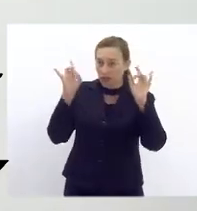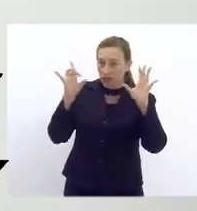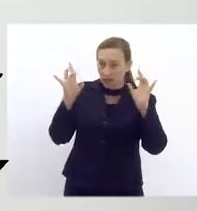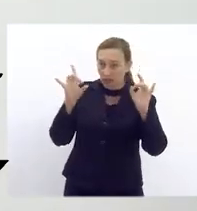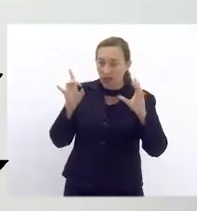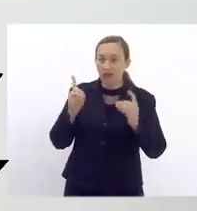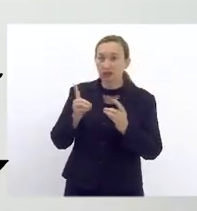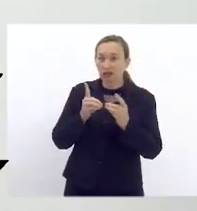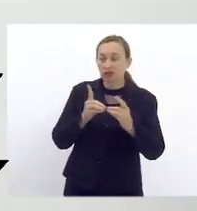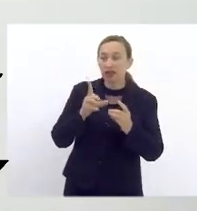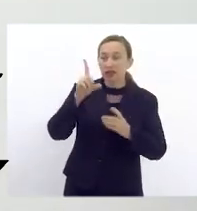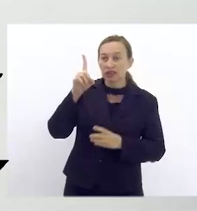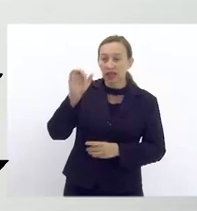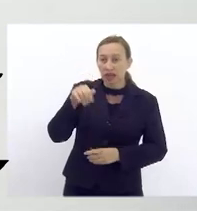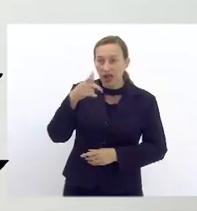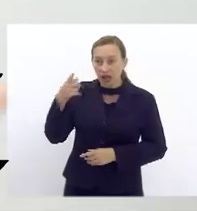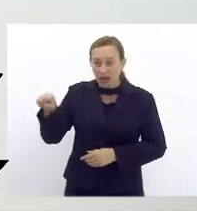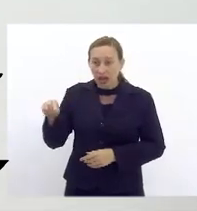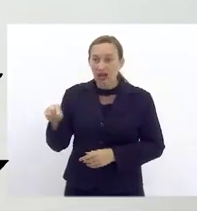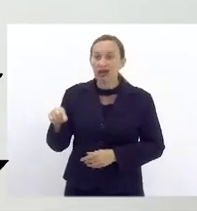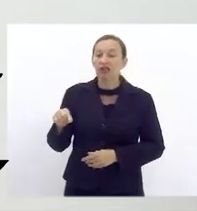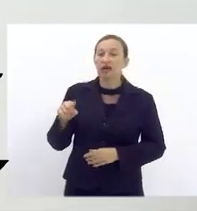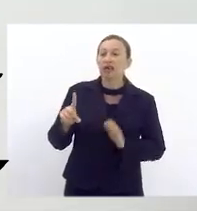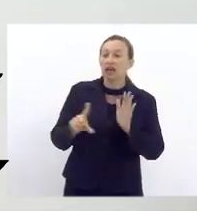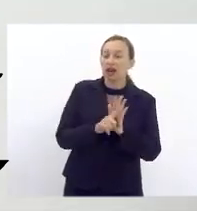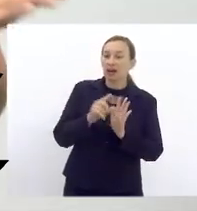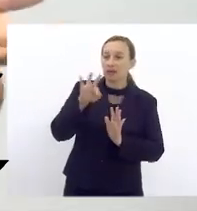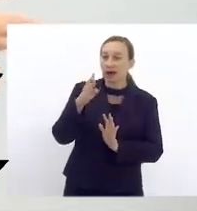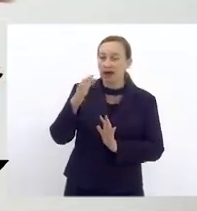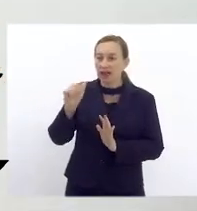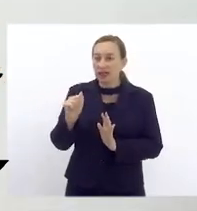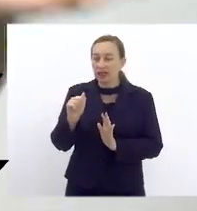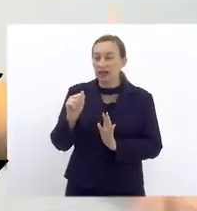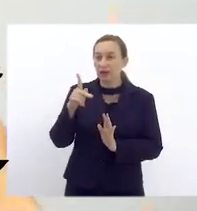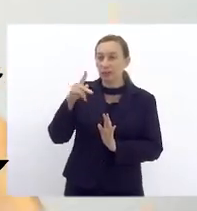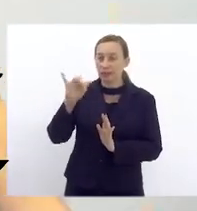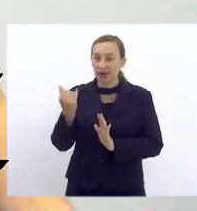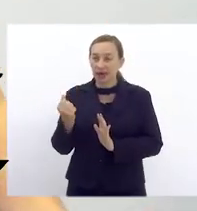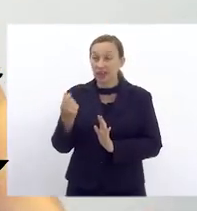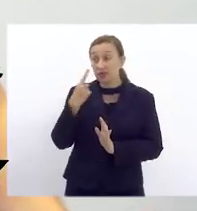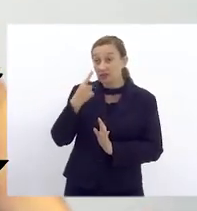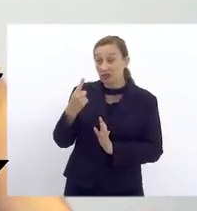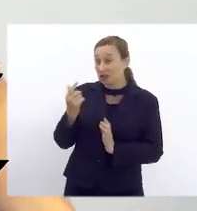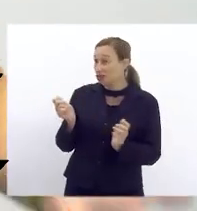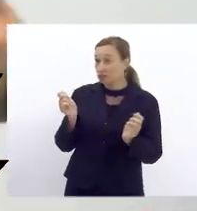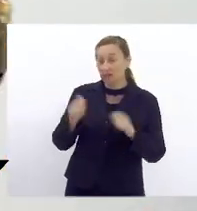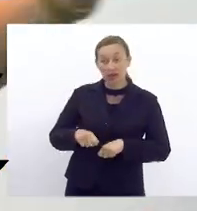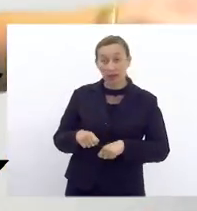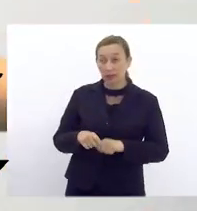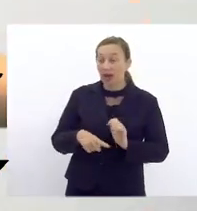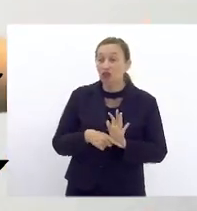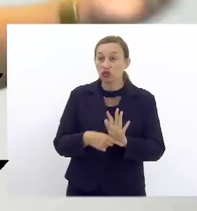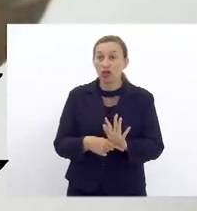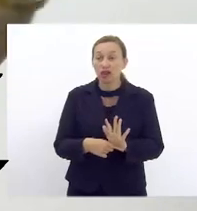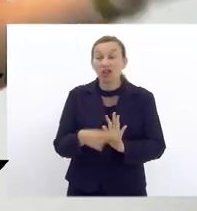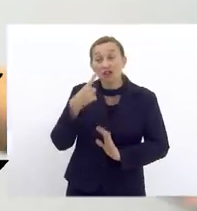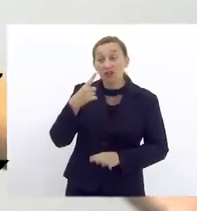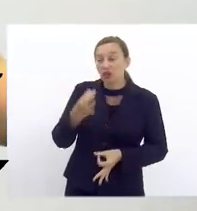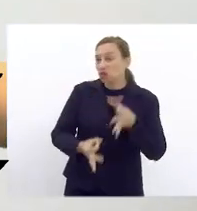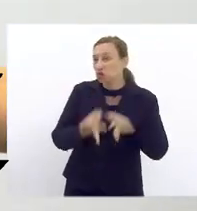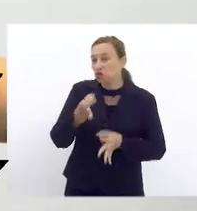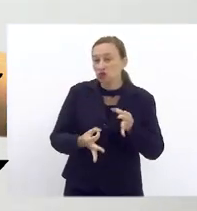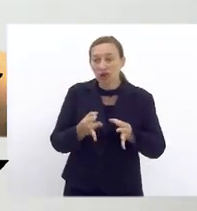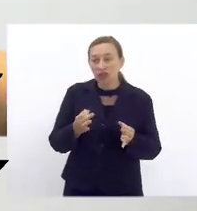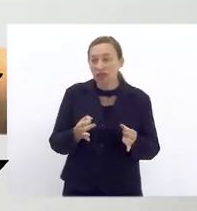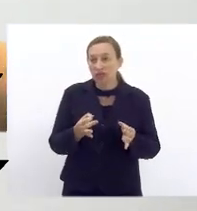que é ADM e a Lei Maria da Penha e depois de 20 anos a gente descobre que a delegacia especializada não dá conta que o judiciário não vai